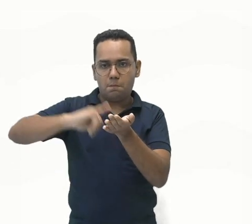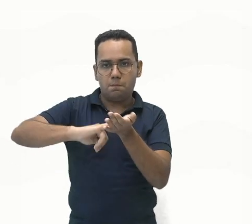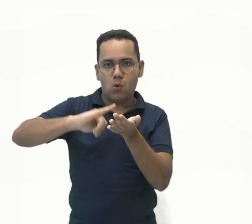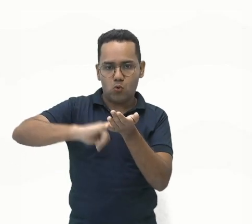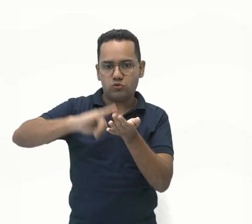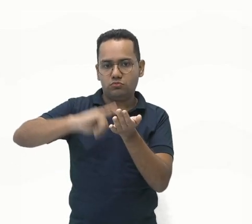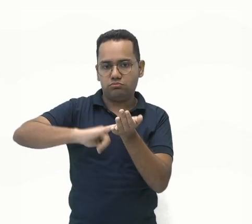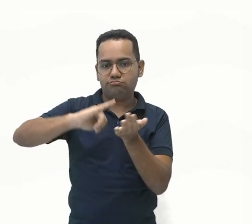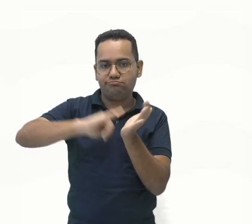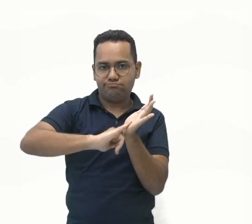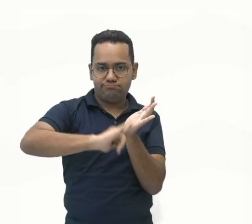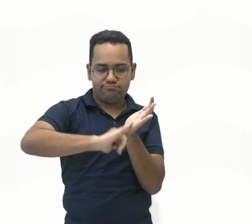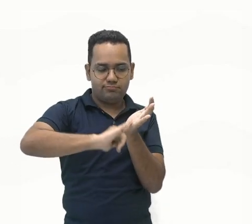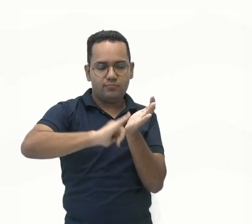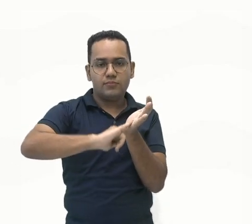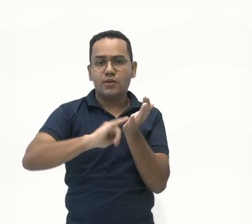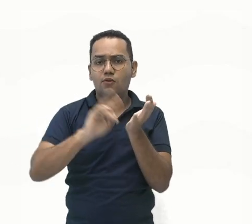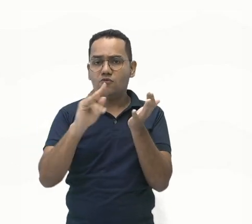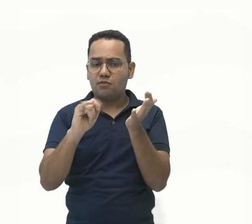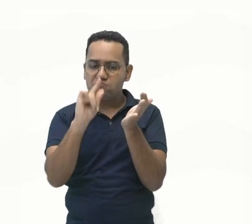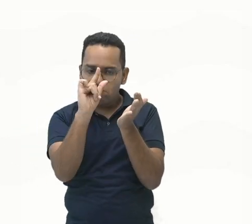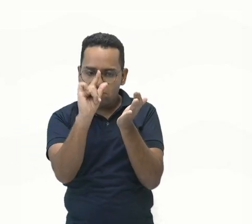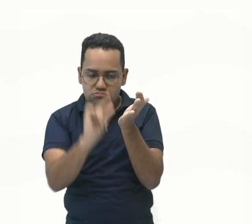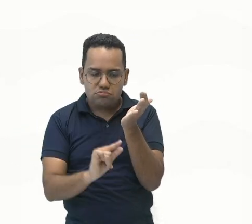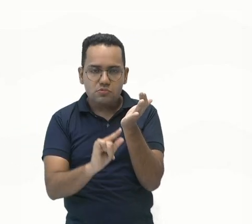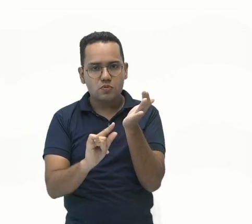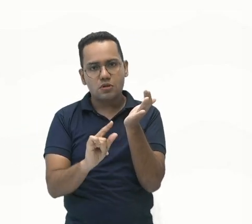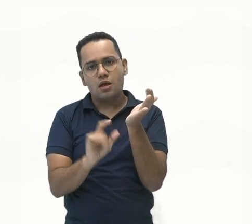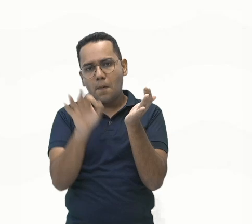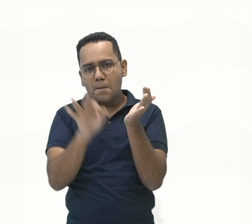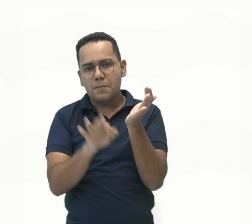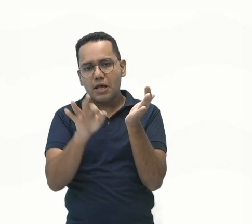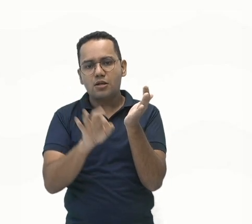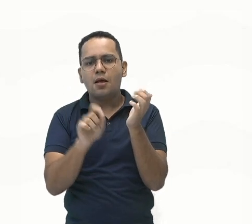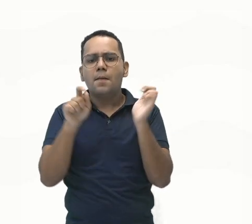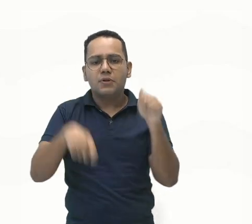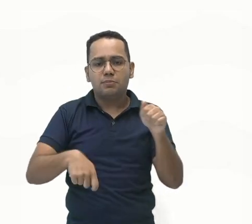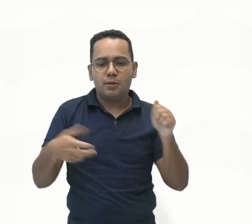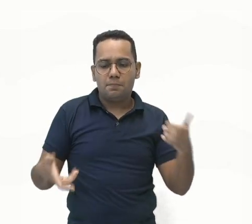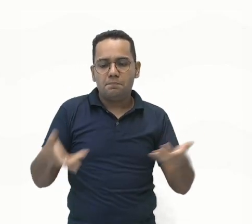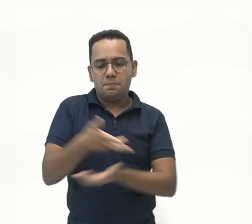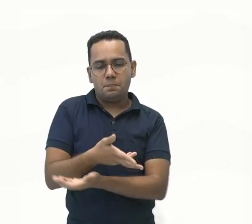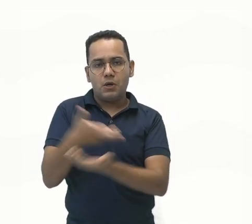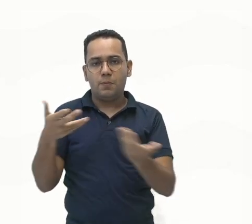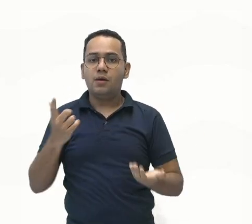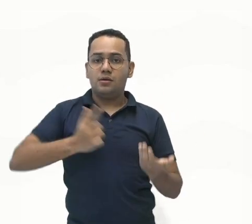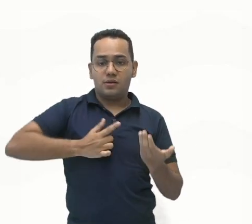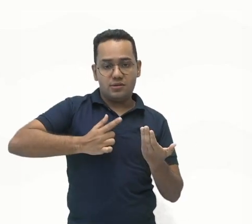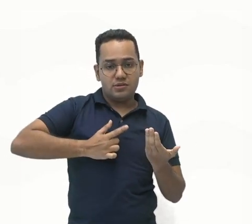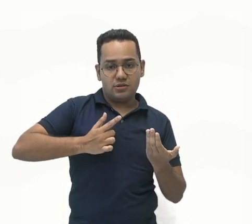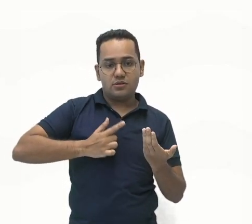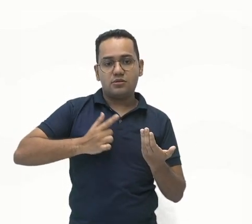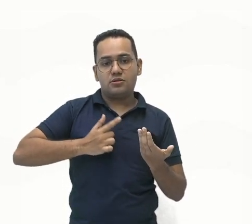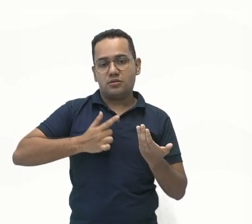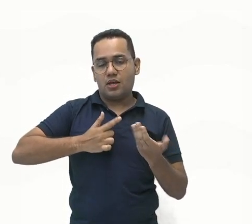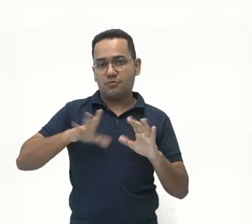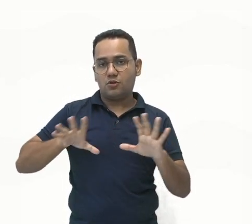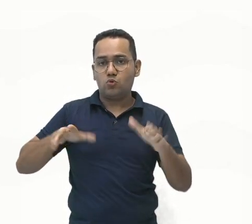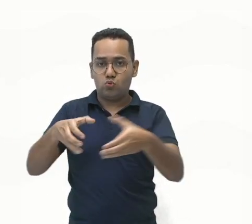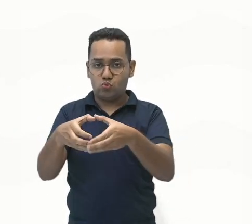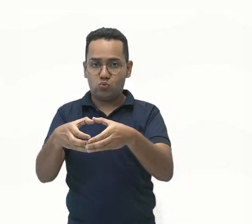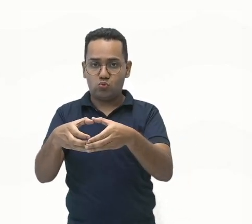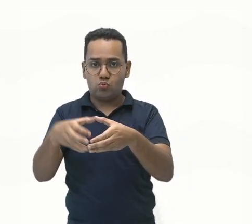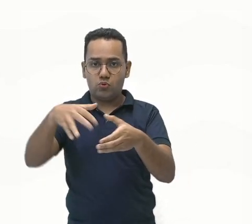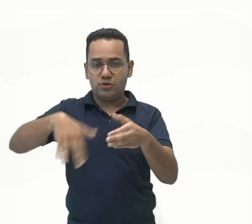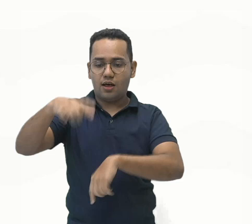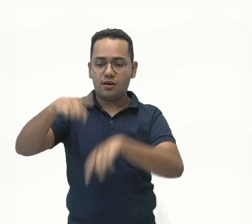algumas tarifas alfandegárias, elas são ali reduzidas, tá bom? Para facilitar ali o comércio